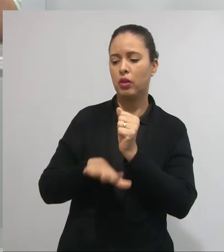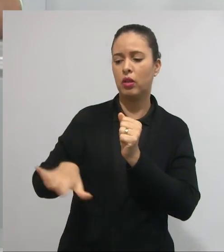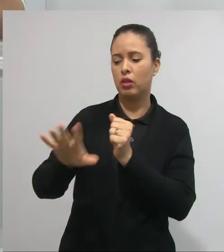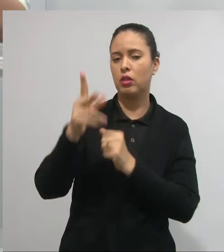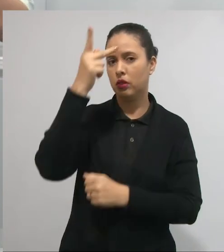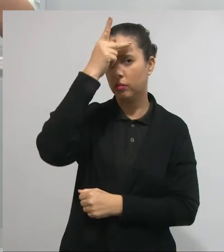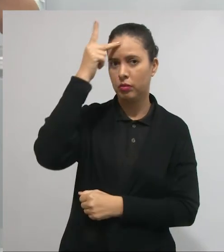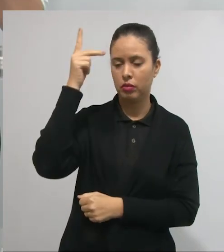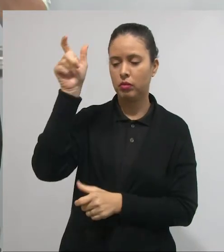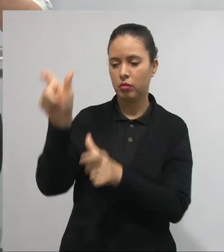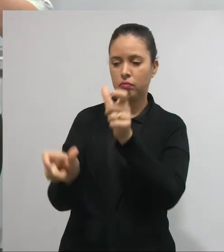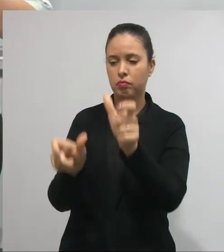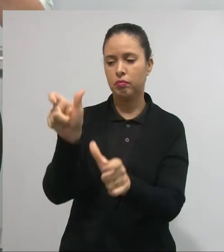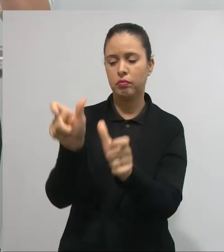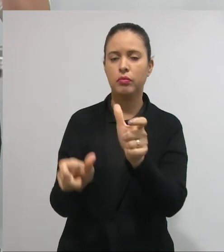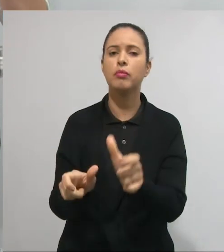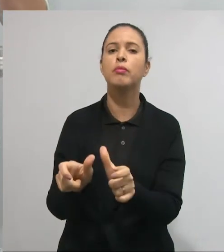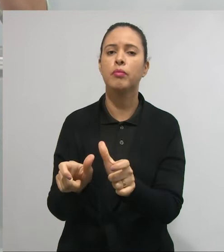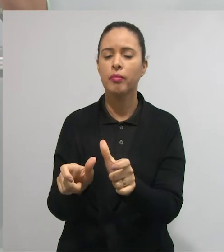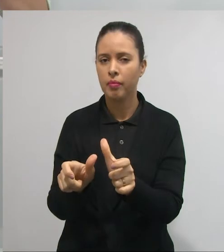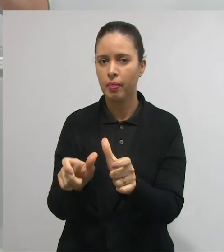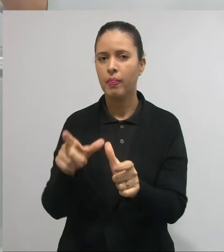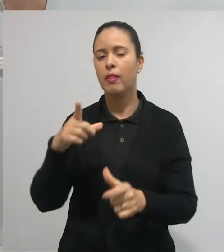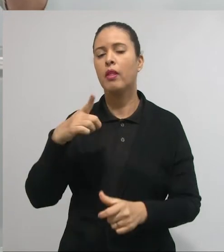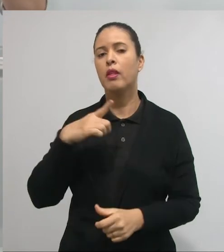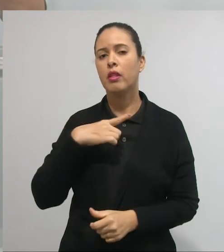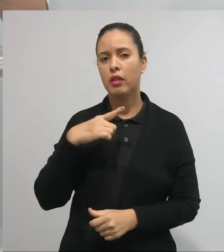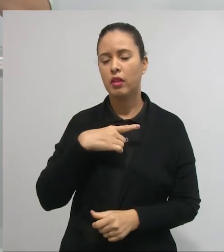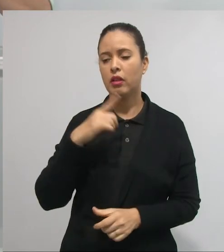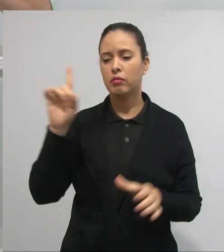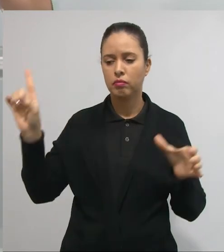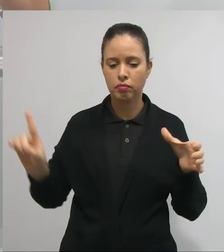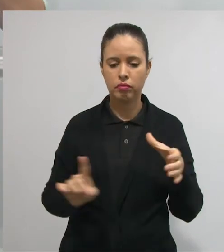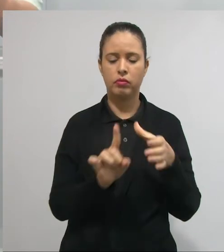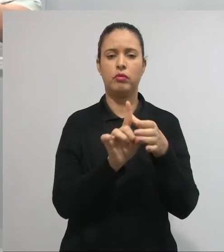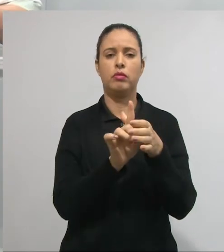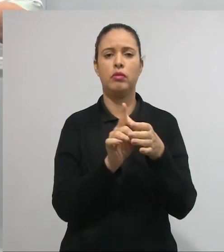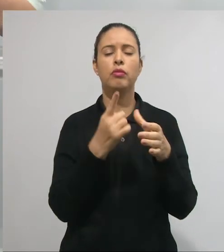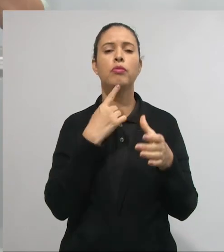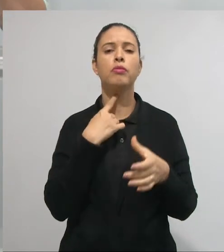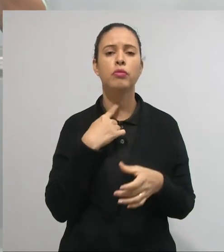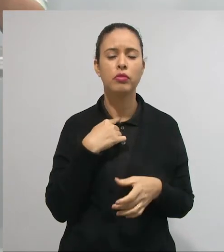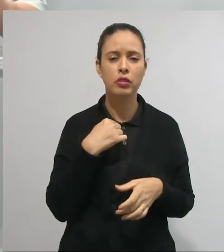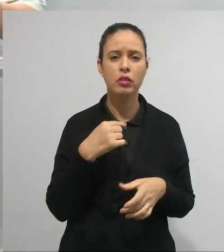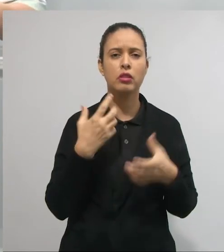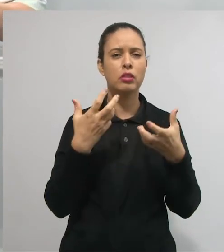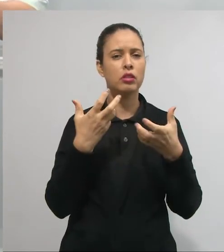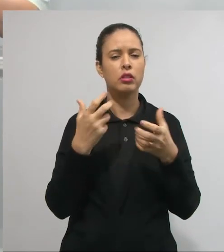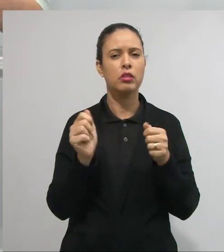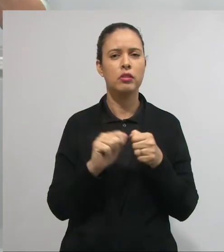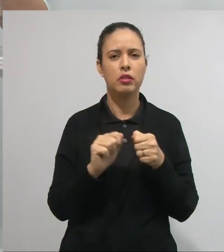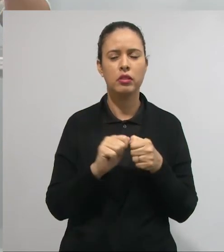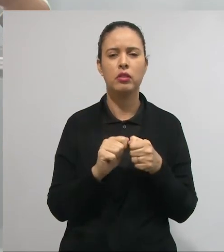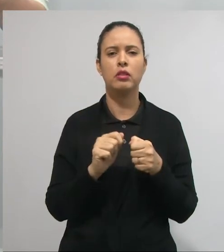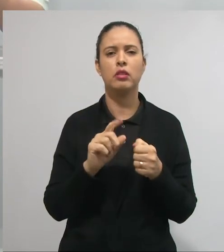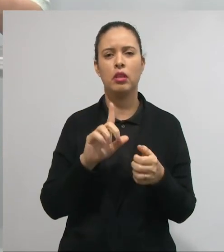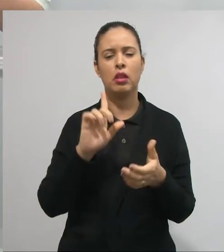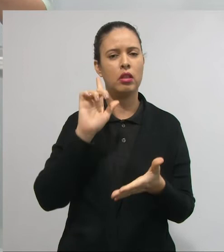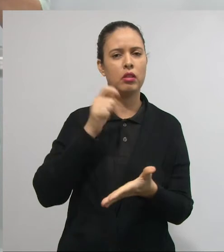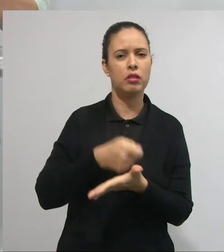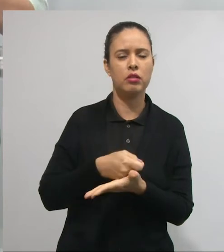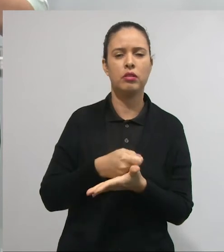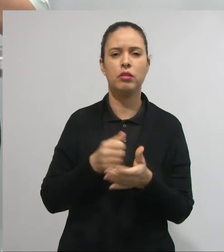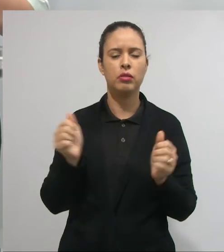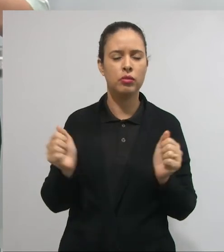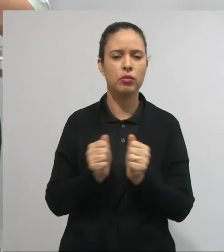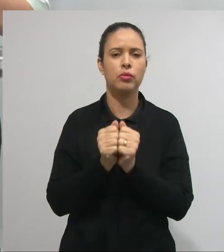pessoas. E essas pessoas também, elas têm que estar imbuídas dessa vontade de querer fazer, de tomar parte. Então,